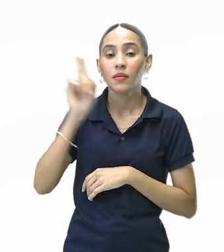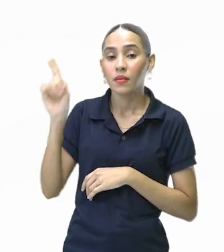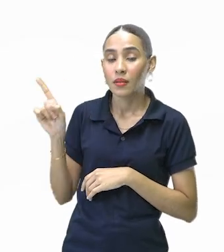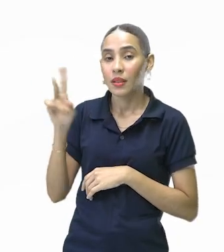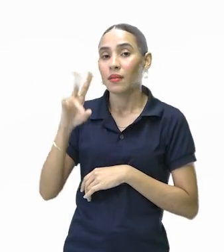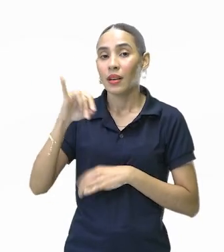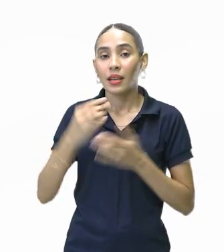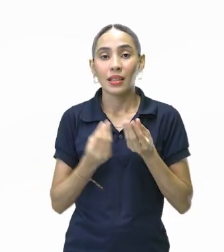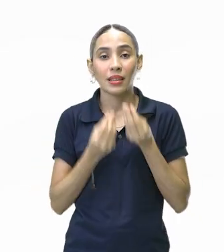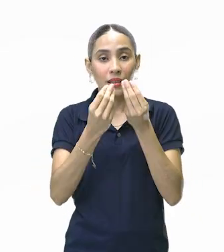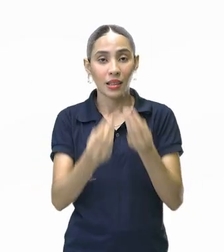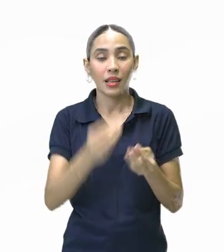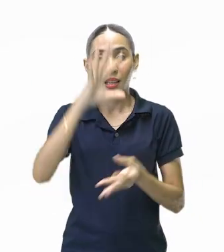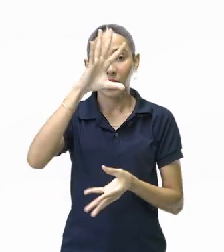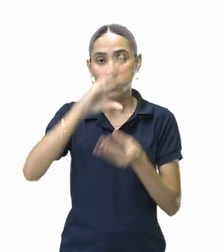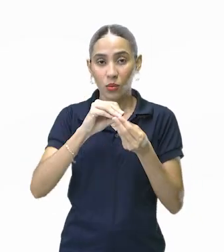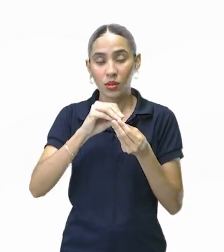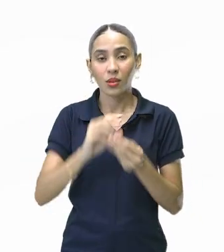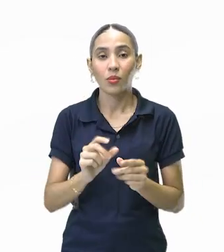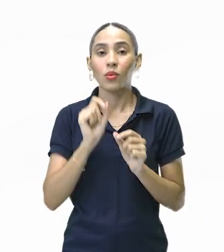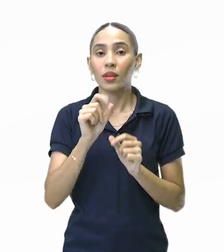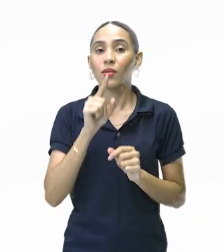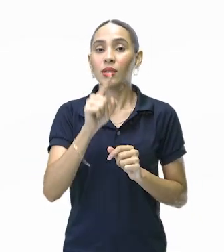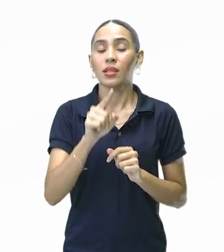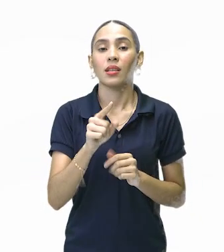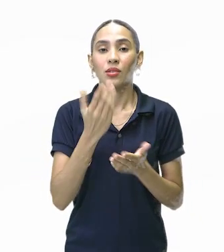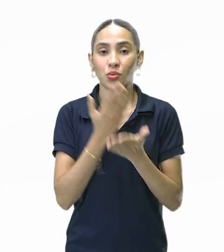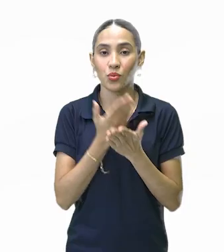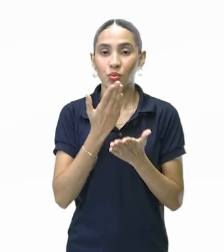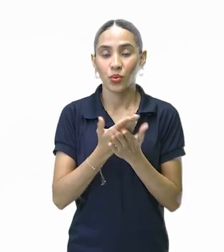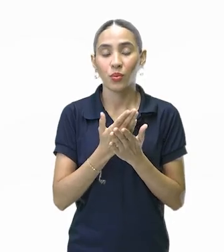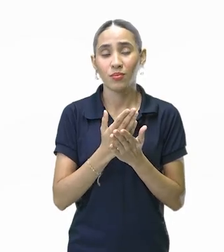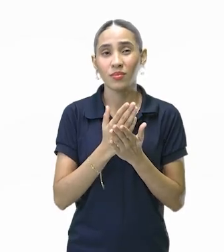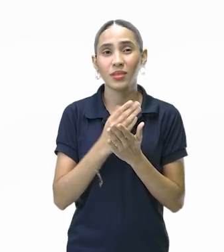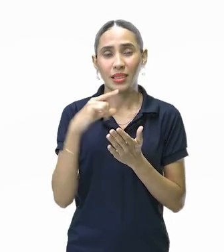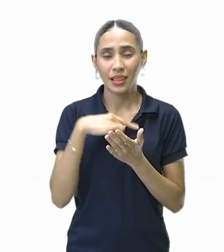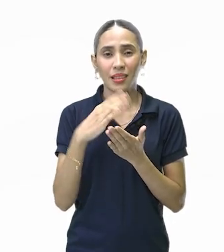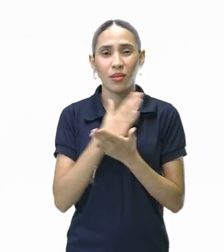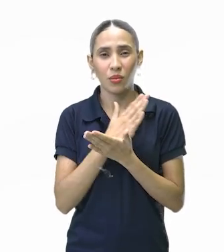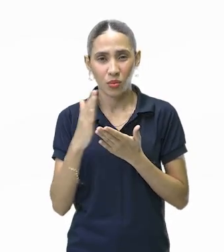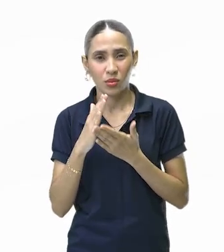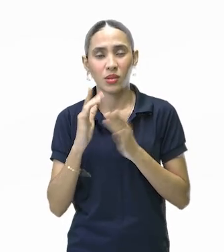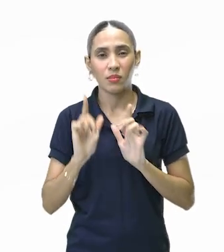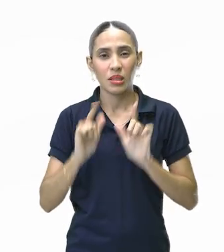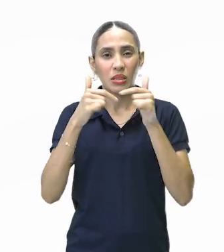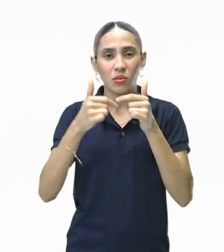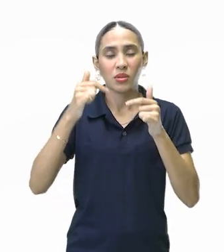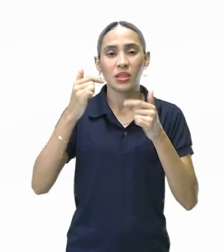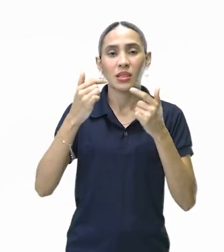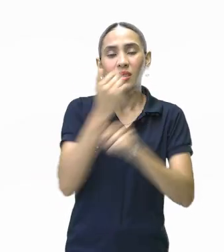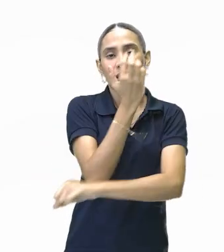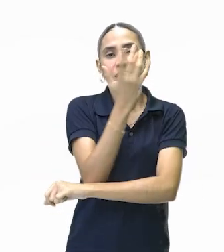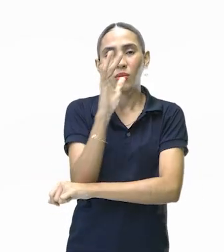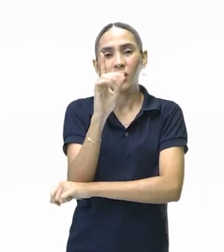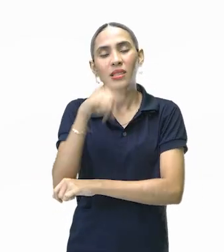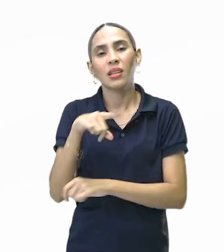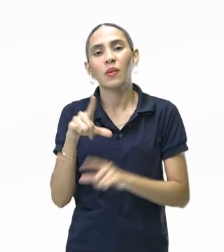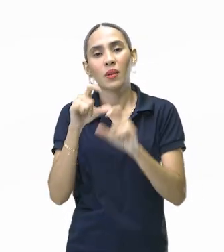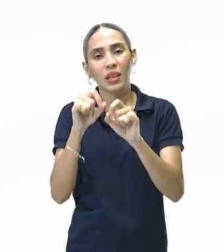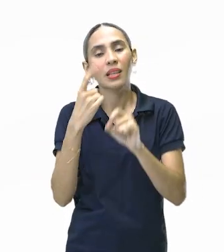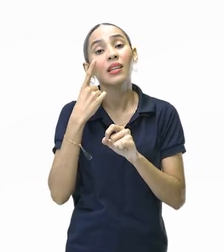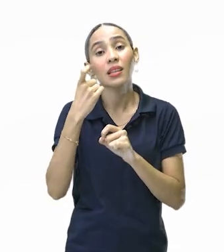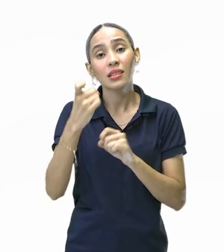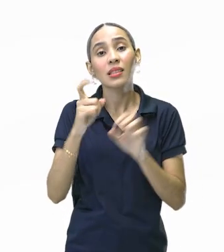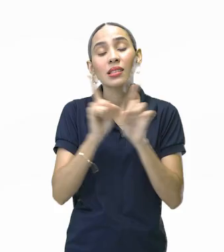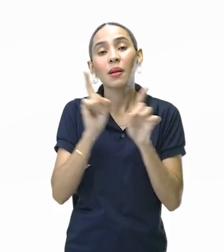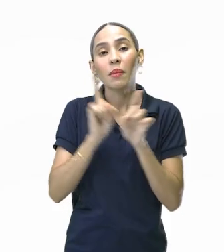uma conclusão a respeito do que você acabou de estudar. Né? Existem muitos fenômenos na natureza e isso é muito